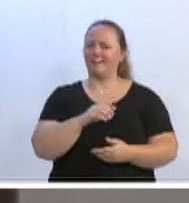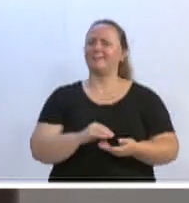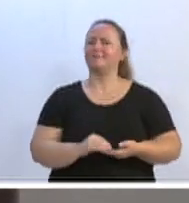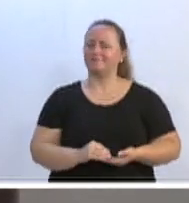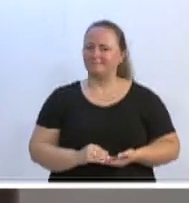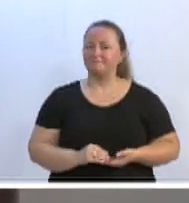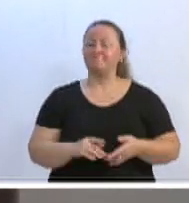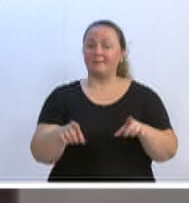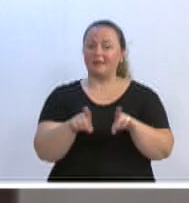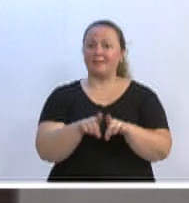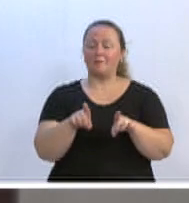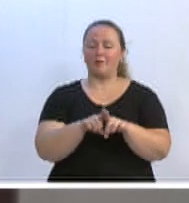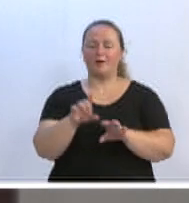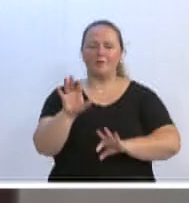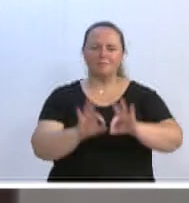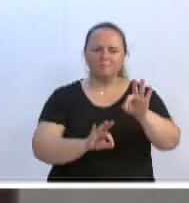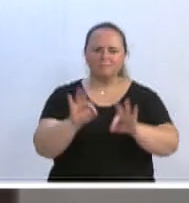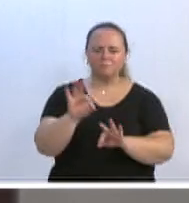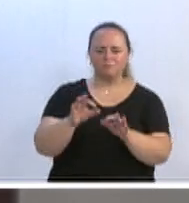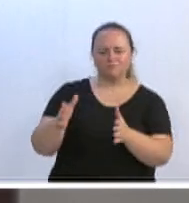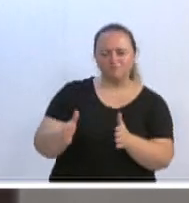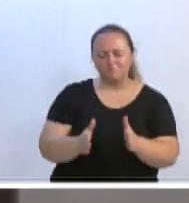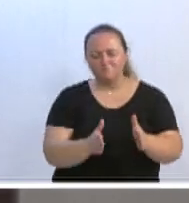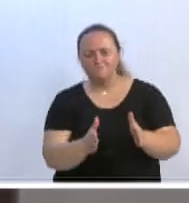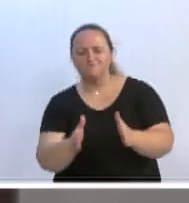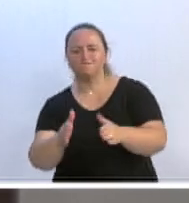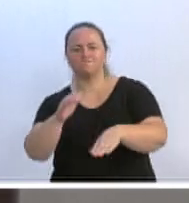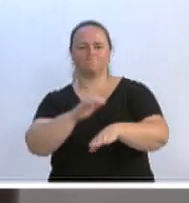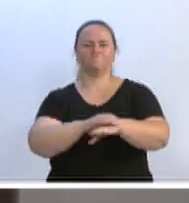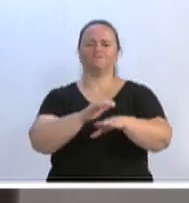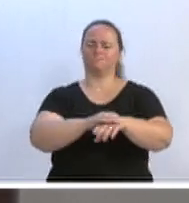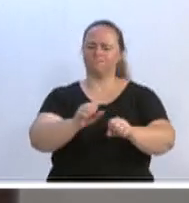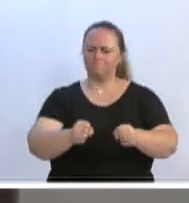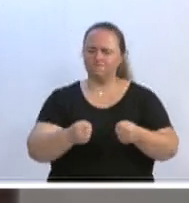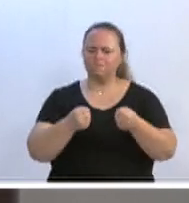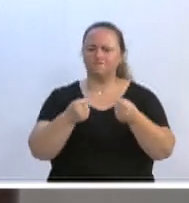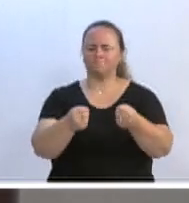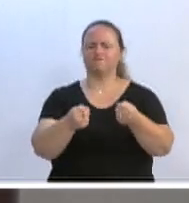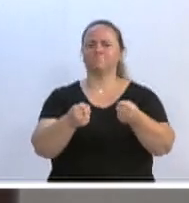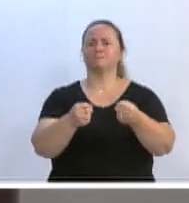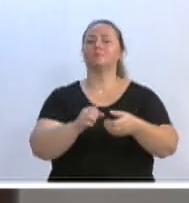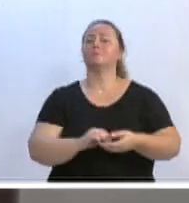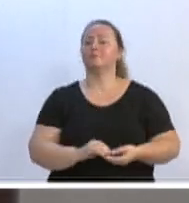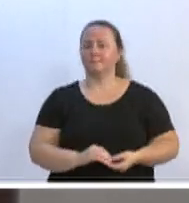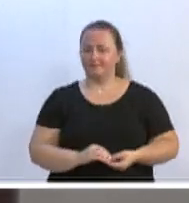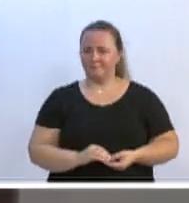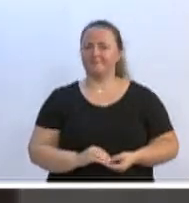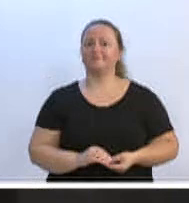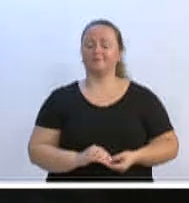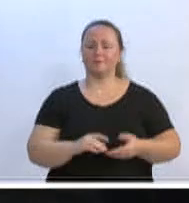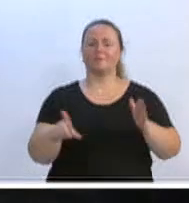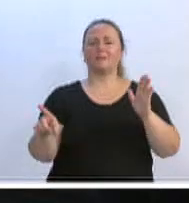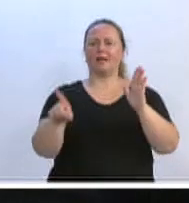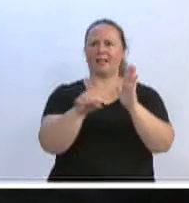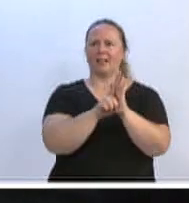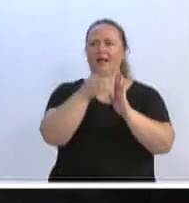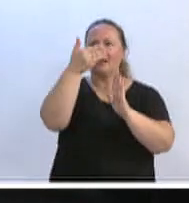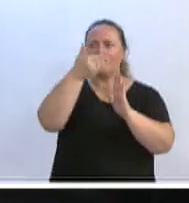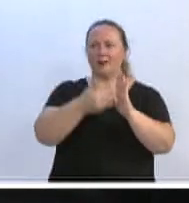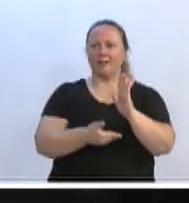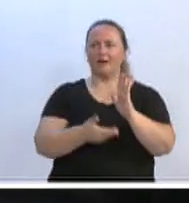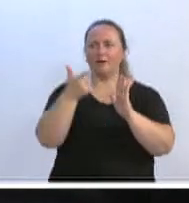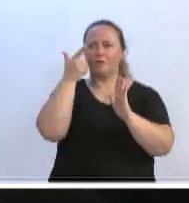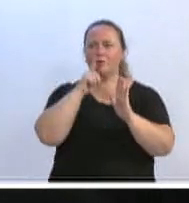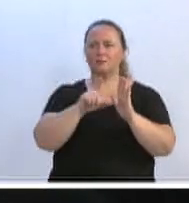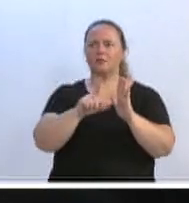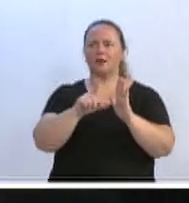tens dirigido e conduzido, Senhor, com mão forte, pedimos, ó Pai, que todas as leis, ó Pai, aqui, possam ser